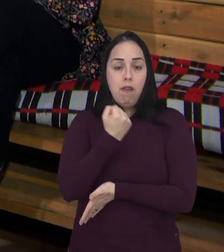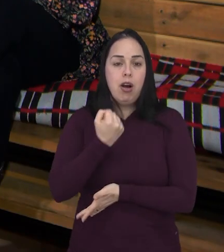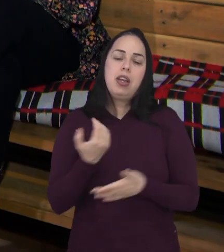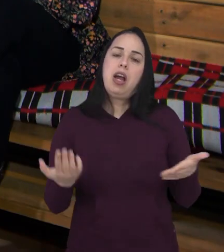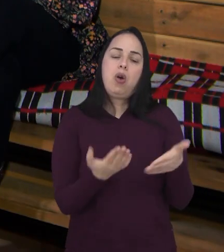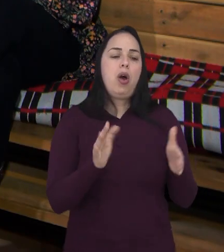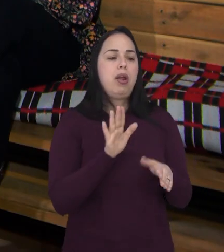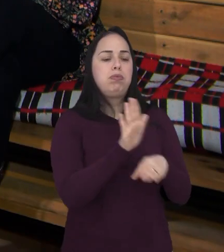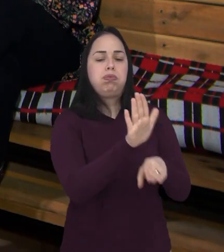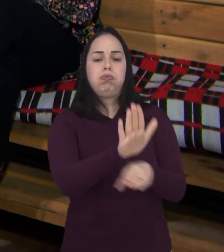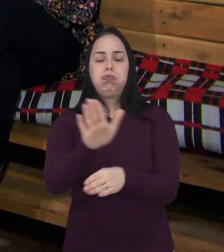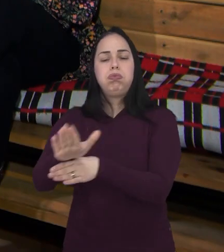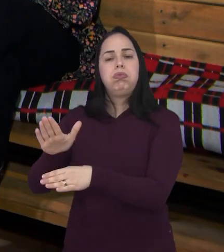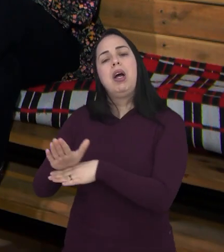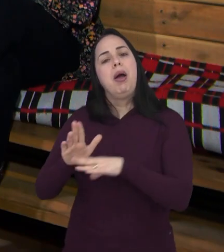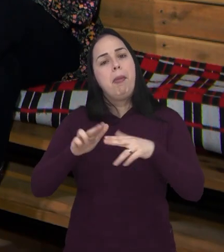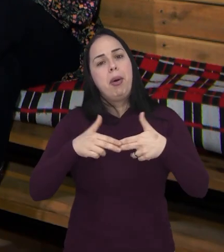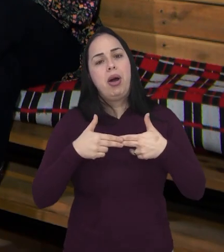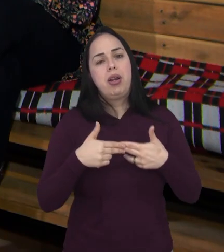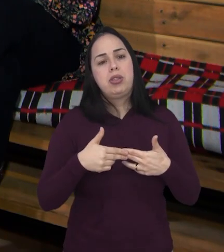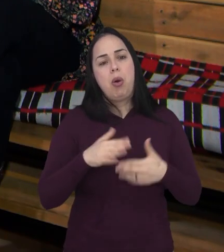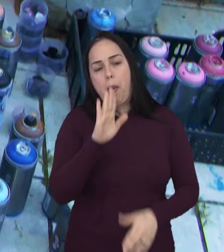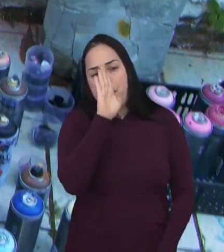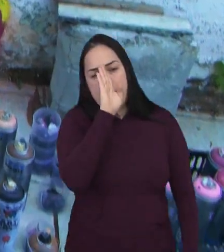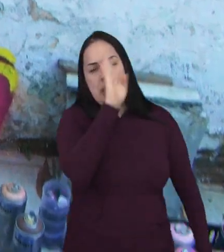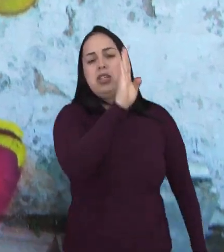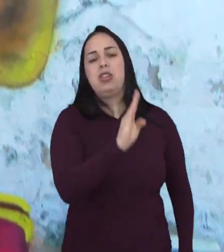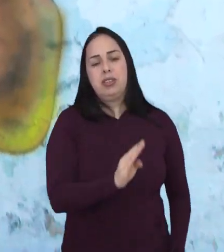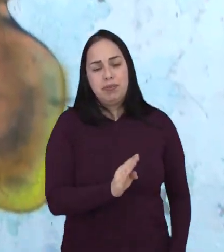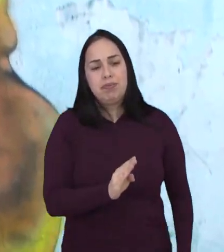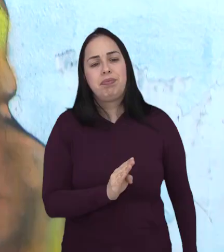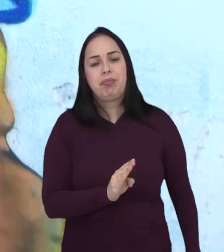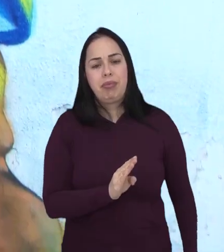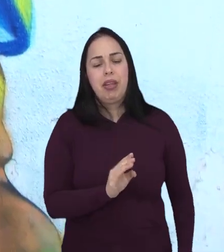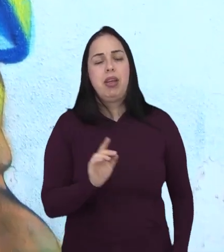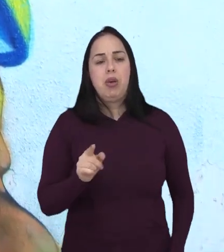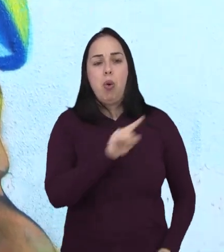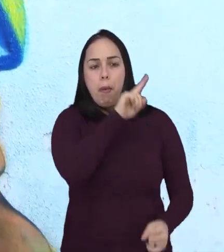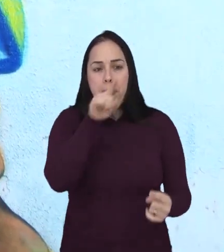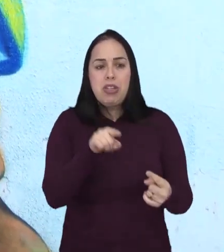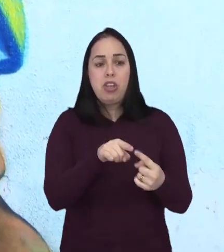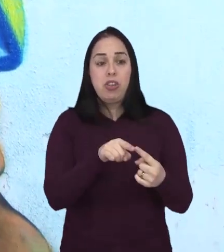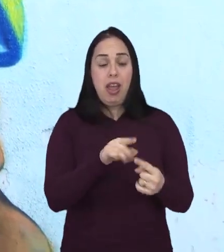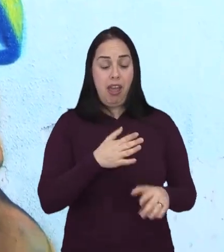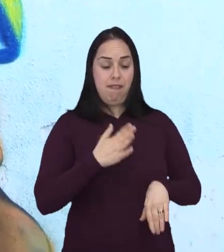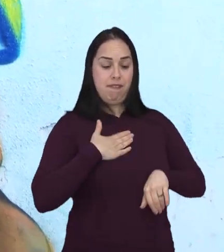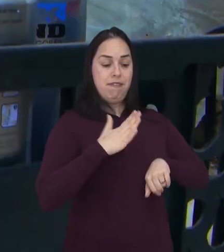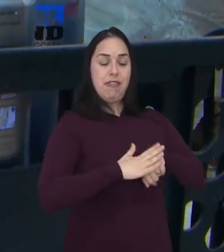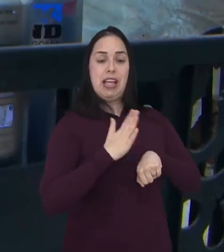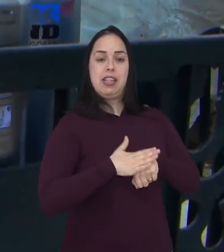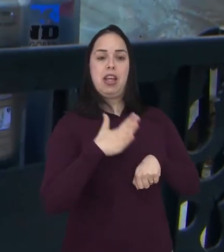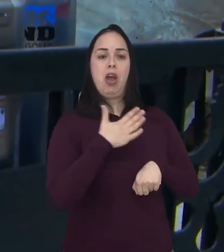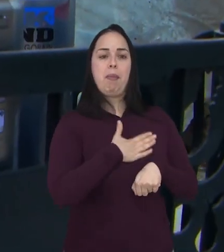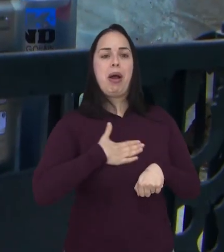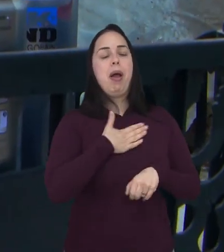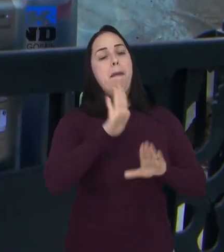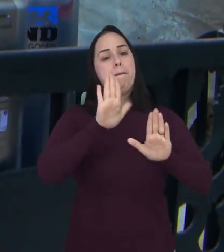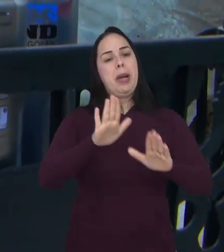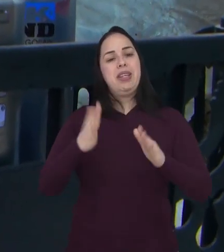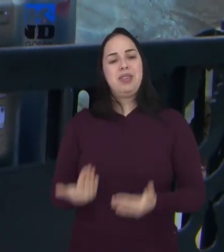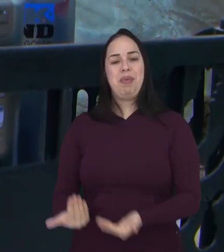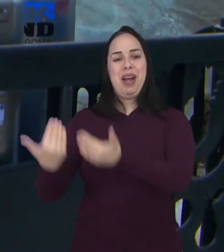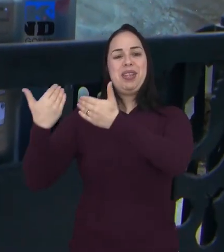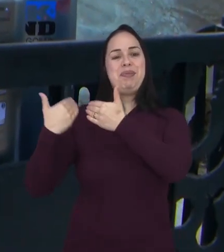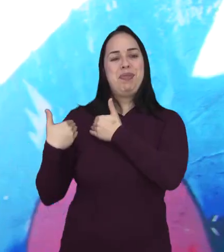né? Então, para mim, o principal é isso, é fazer o que eu gosto, mas também ter uma